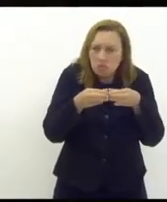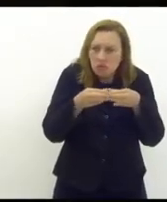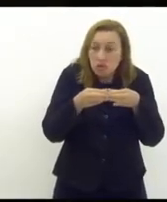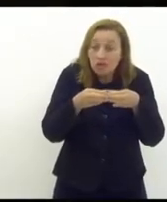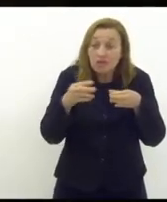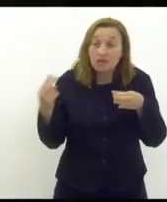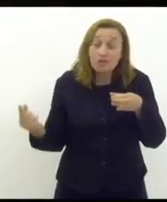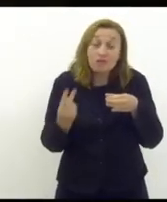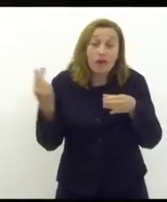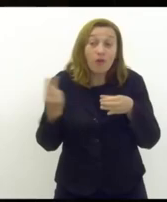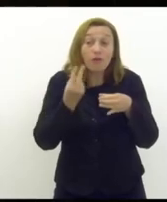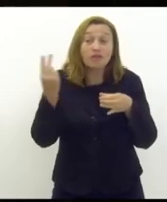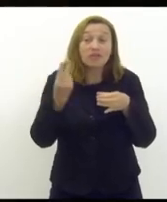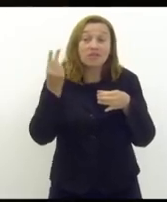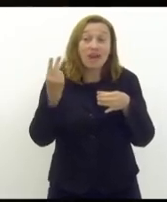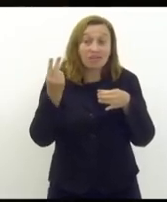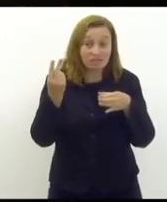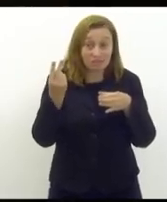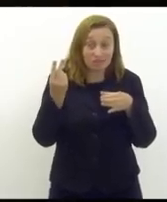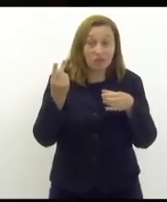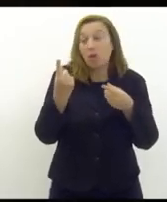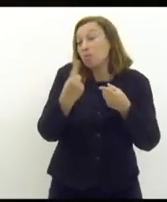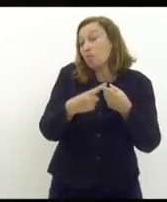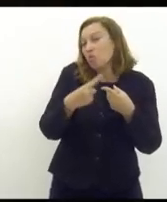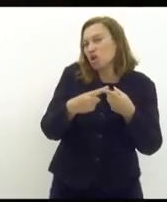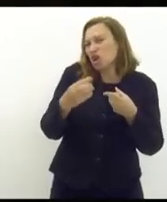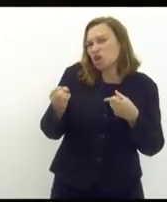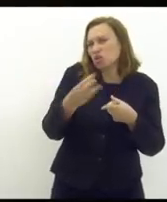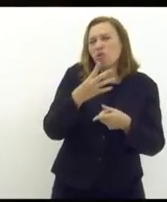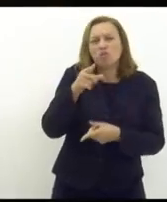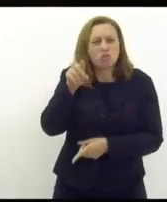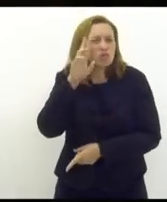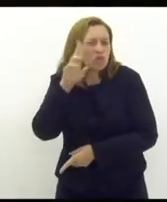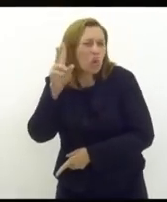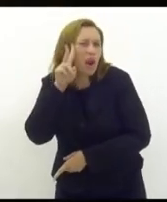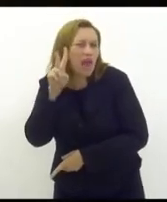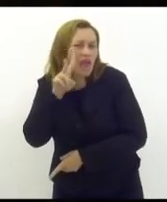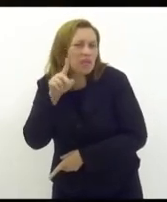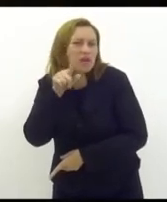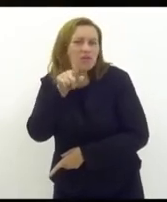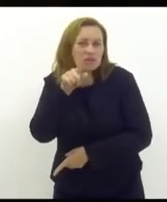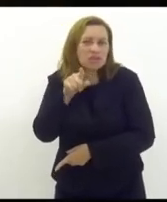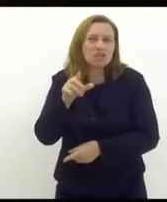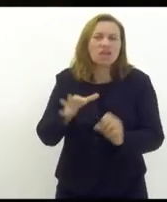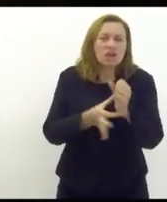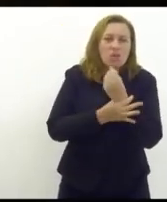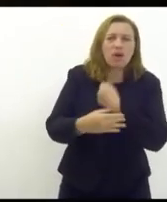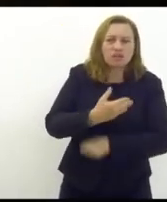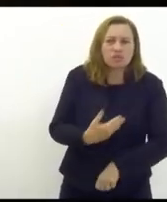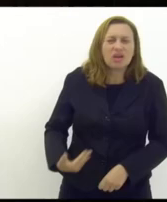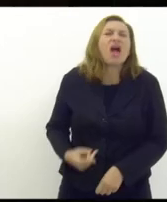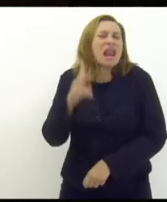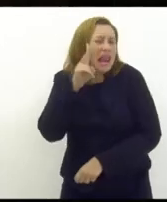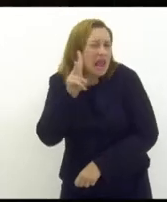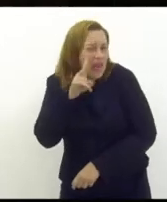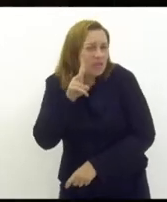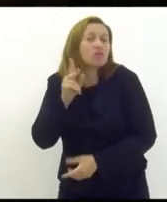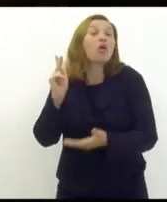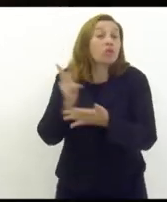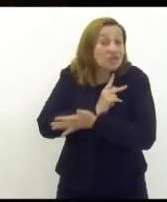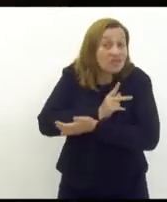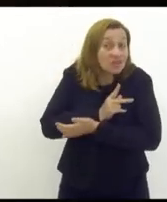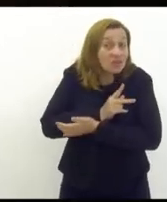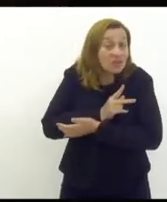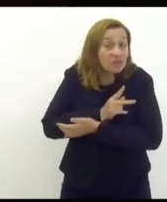privilegiados porque recentemente o senhor lembra a senhora guarda municipal também lembra desse Episódio